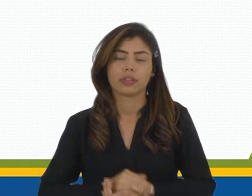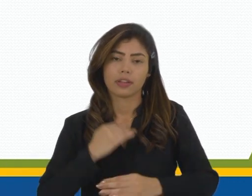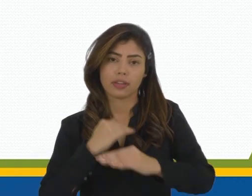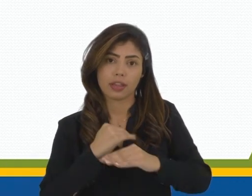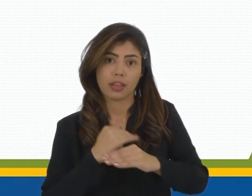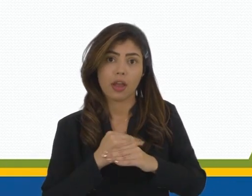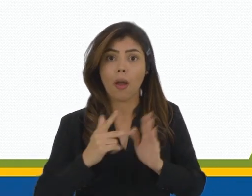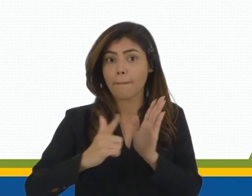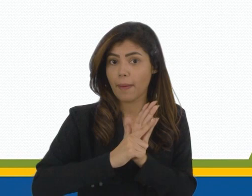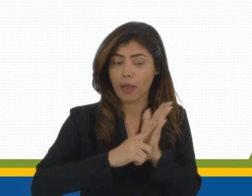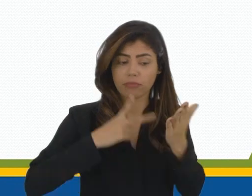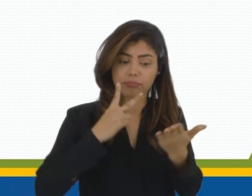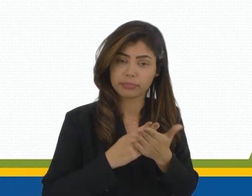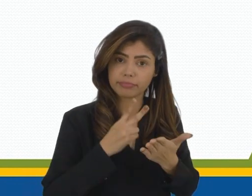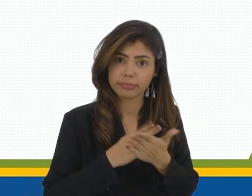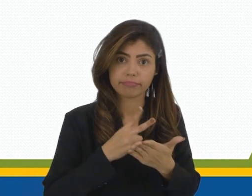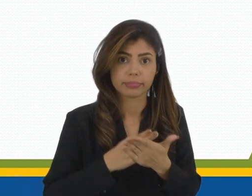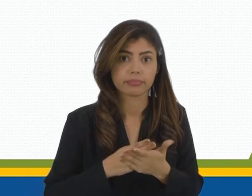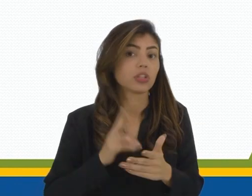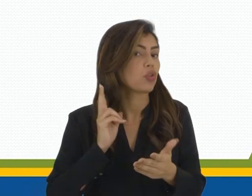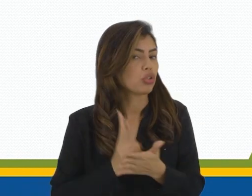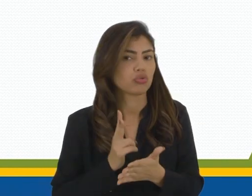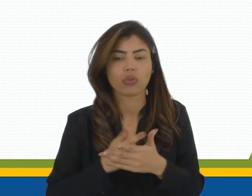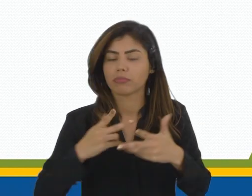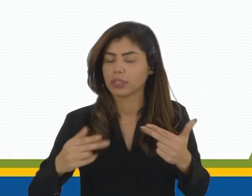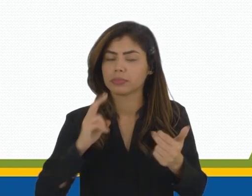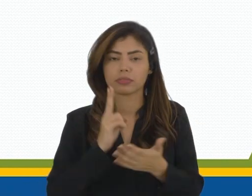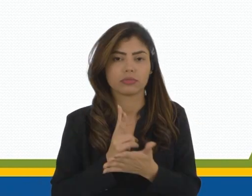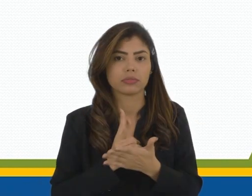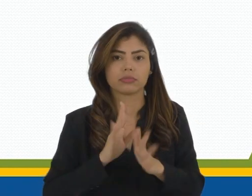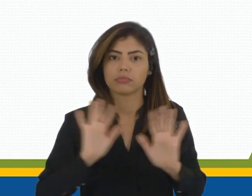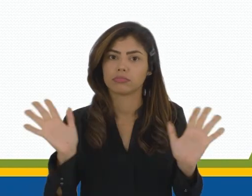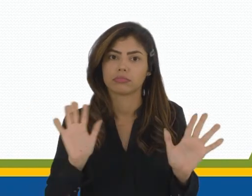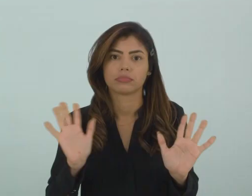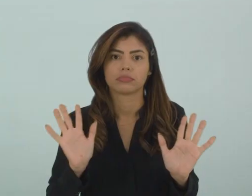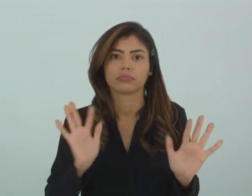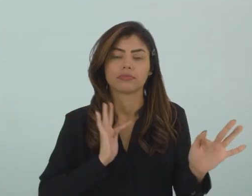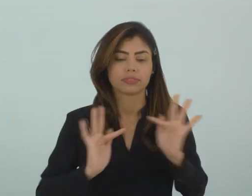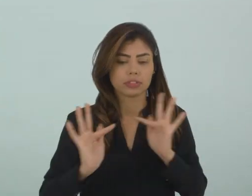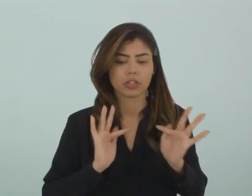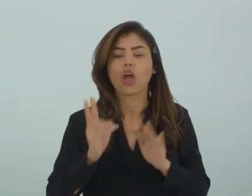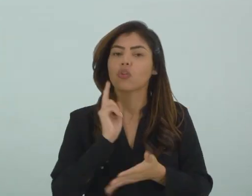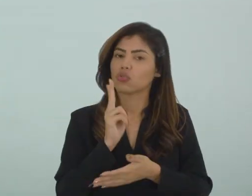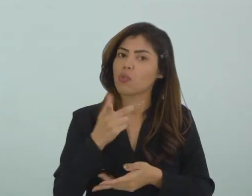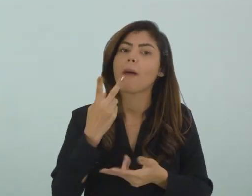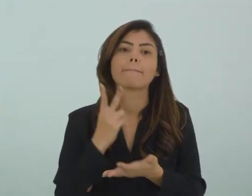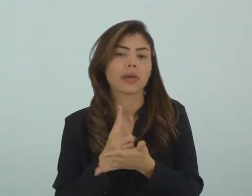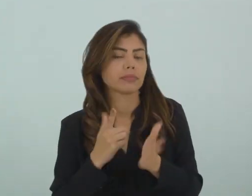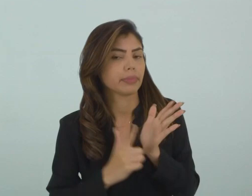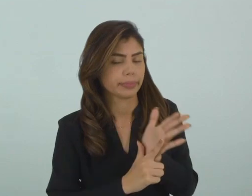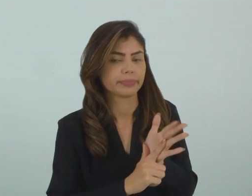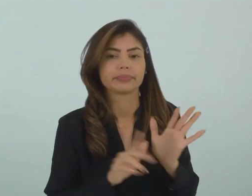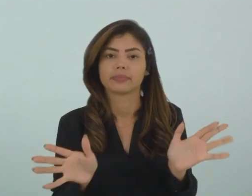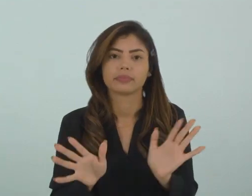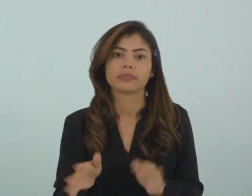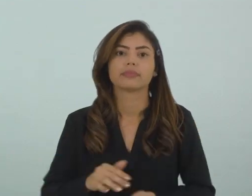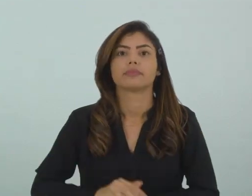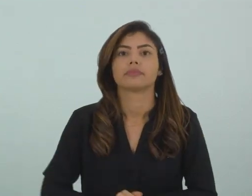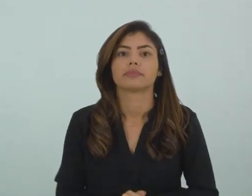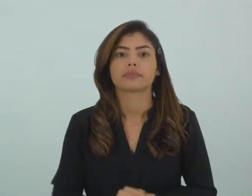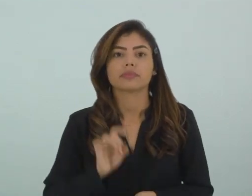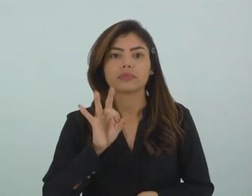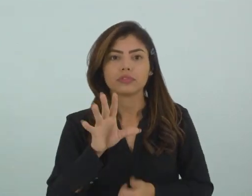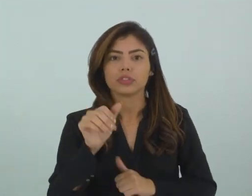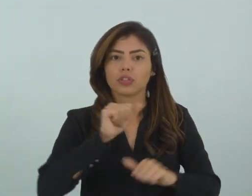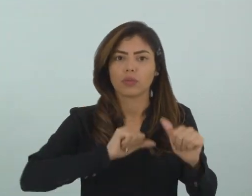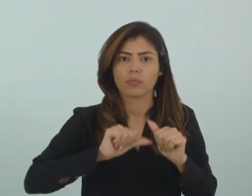cortado. Tá? Então, quando a gente corta um papel, é um fenômeno físico. Ele continua sendo papel com as suas propriedades. Ele só muda, talvez, a forma.